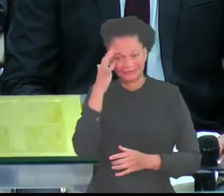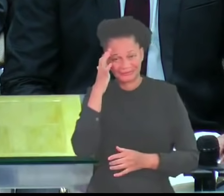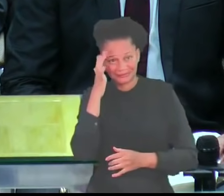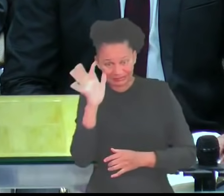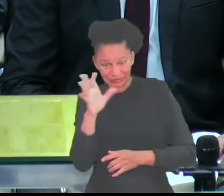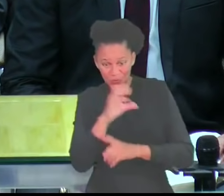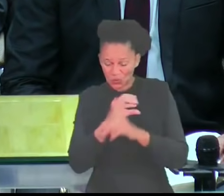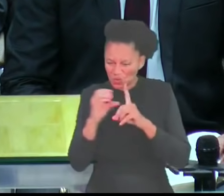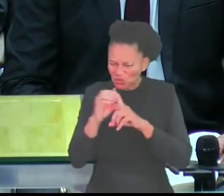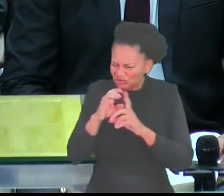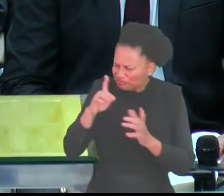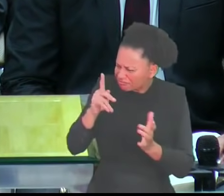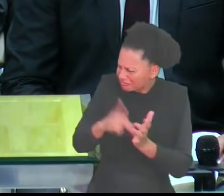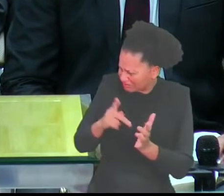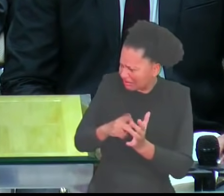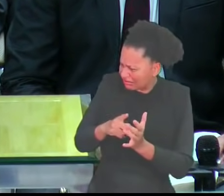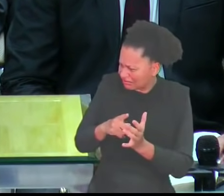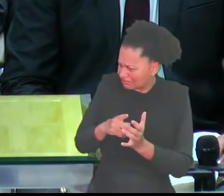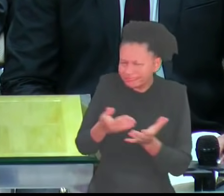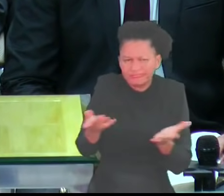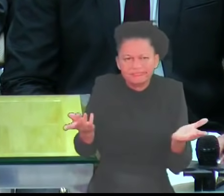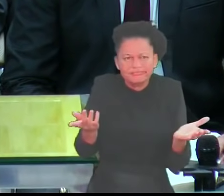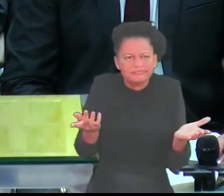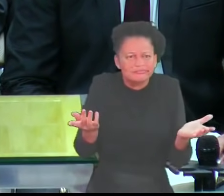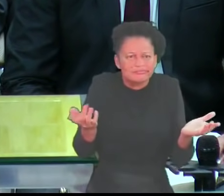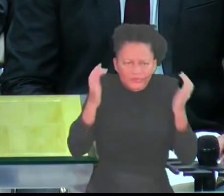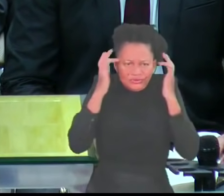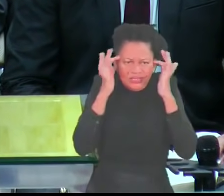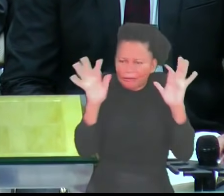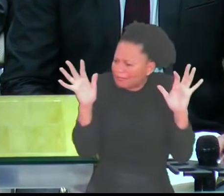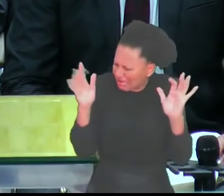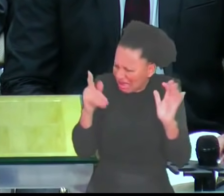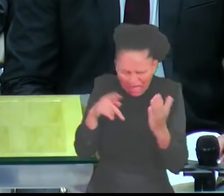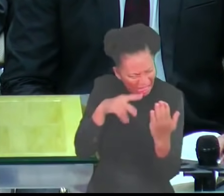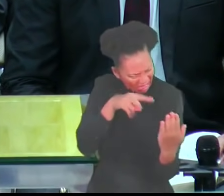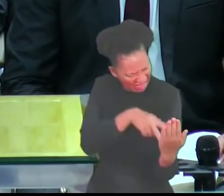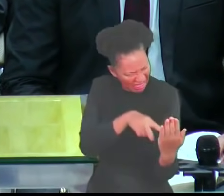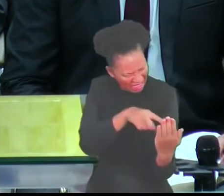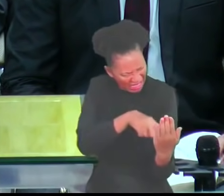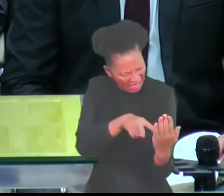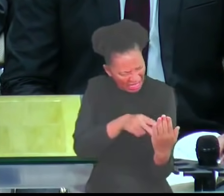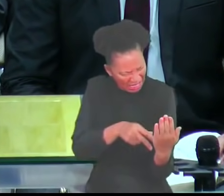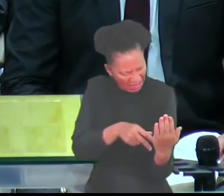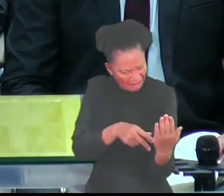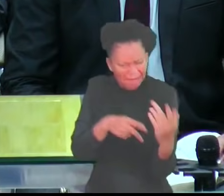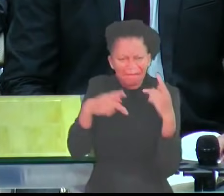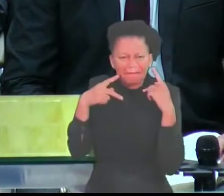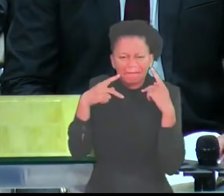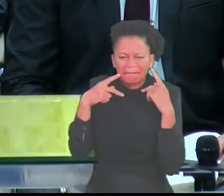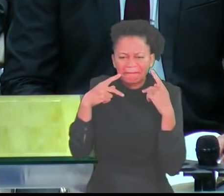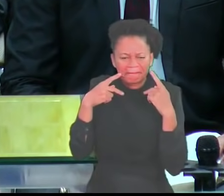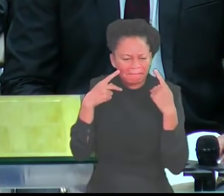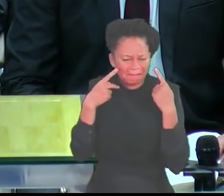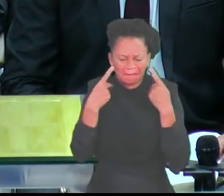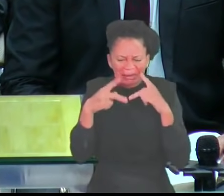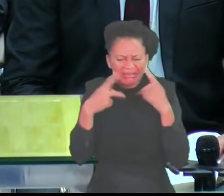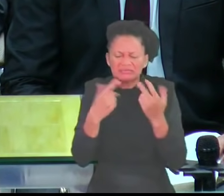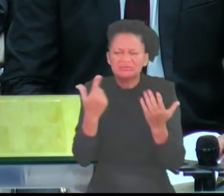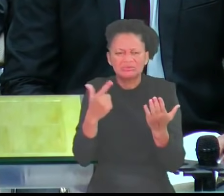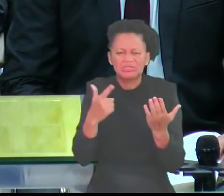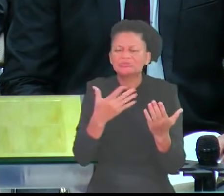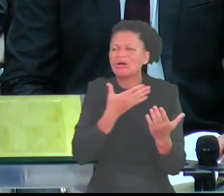era um culto verdadeiramente. Porque ninguém sabia. Não foi pregada a palavra de Deus, foi conversado.